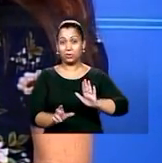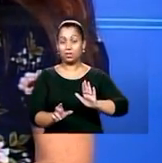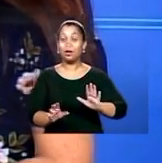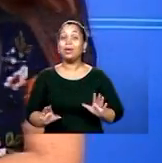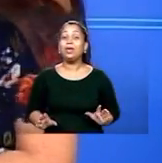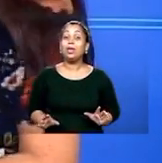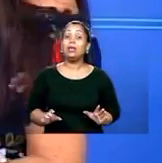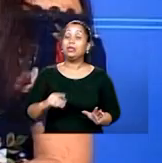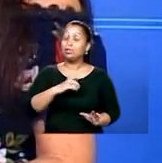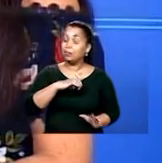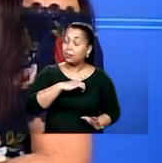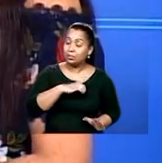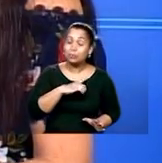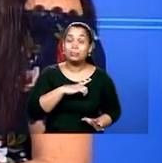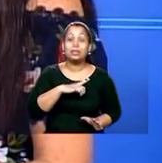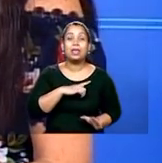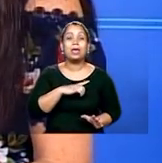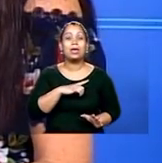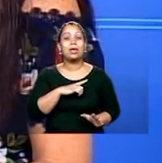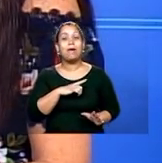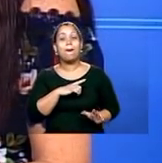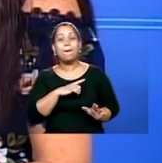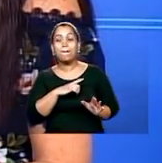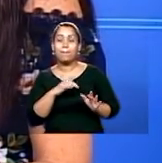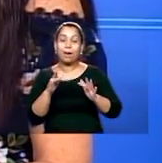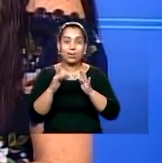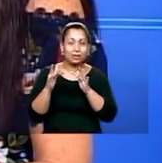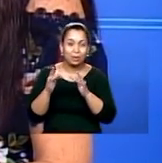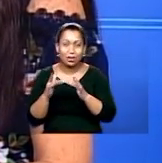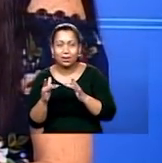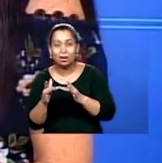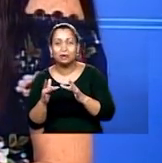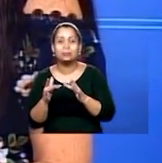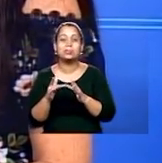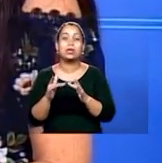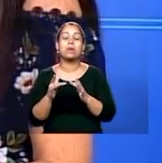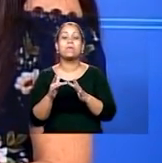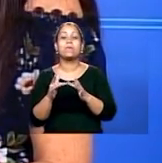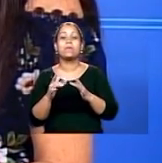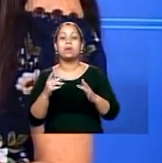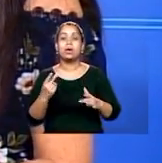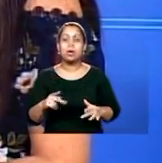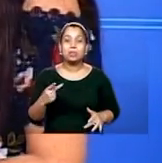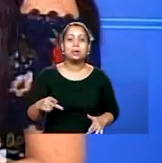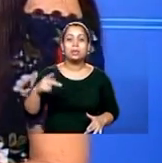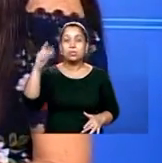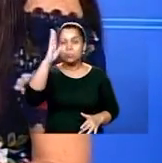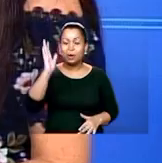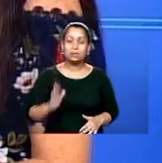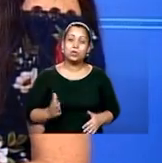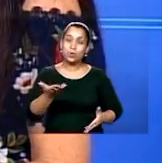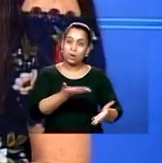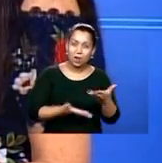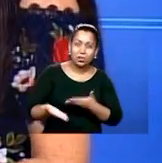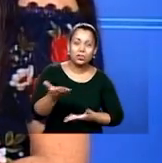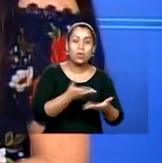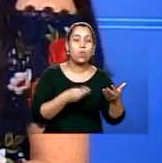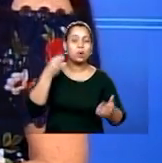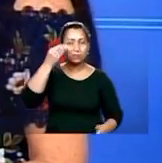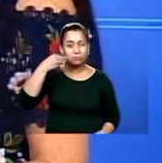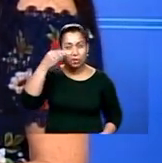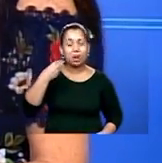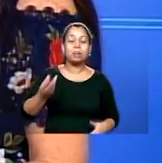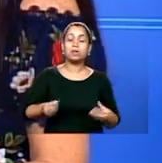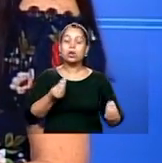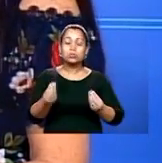que haja uma interação entre os bancos de alimentos do país, né, na troca de experiências mesmo, de